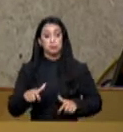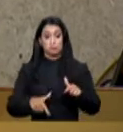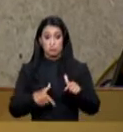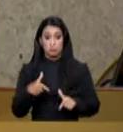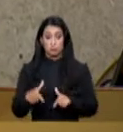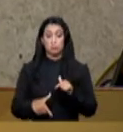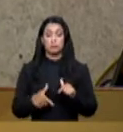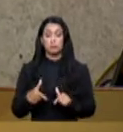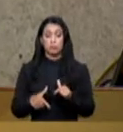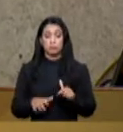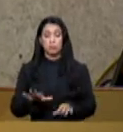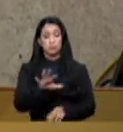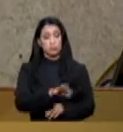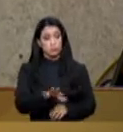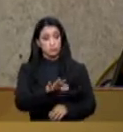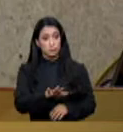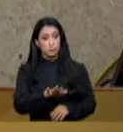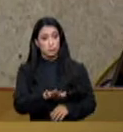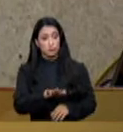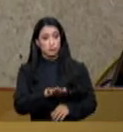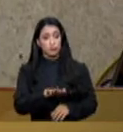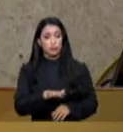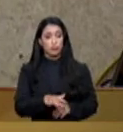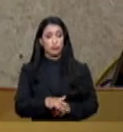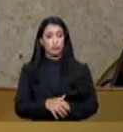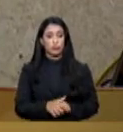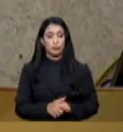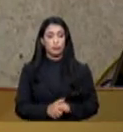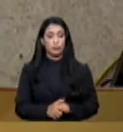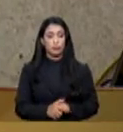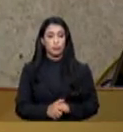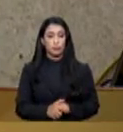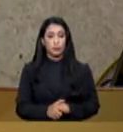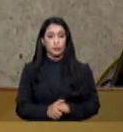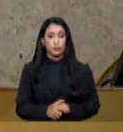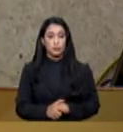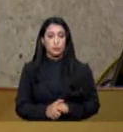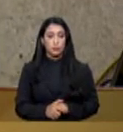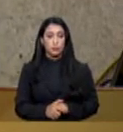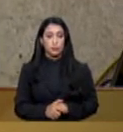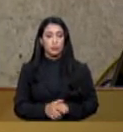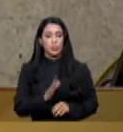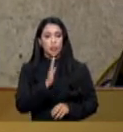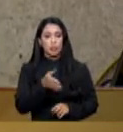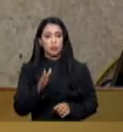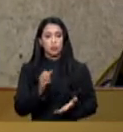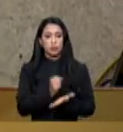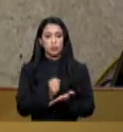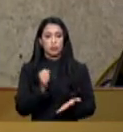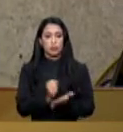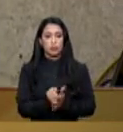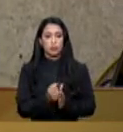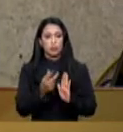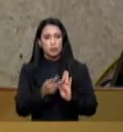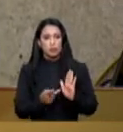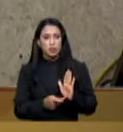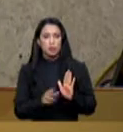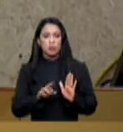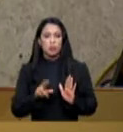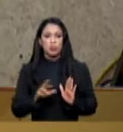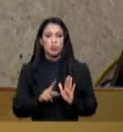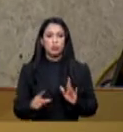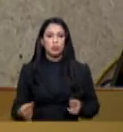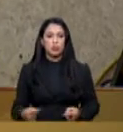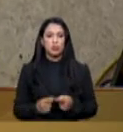prestação regionalizada suscita três conclusões. Em primeiro plano, a extinção do contrato de programa não afeta a validade e